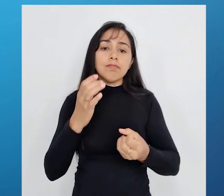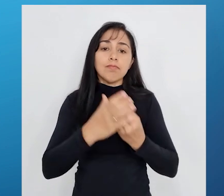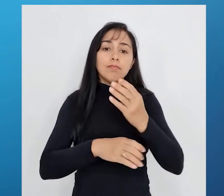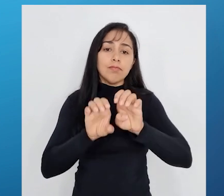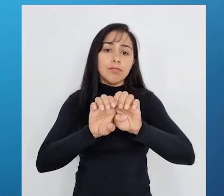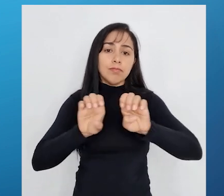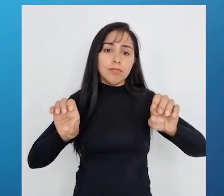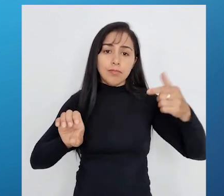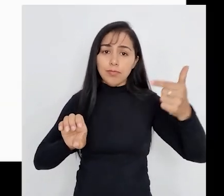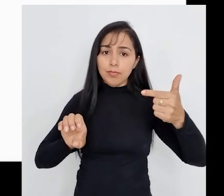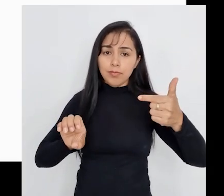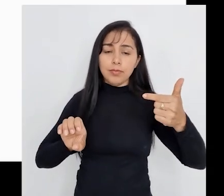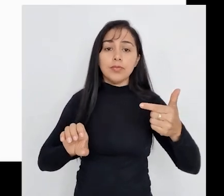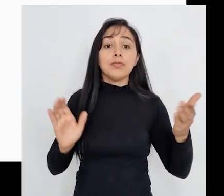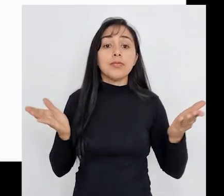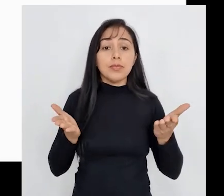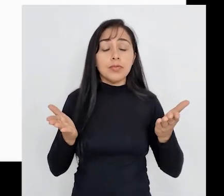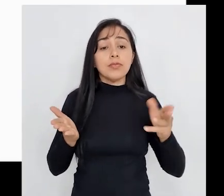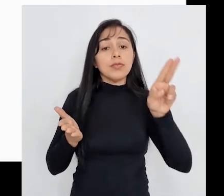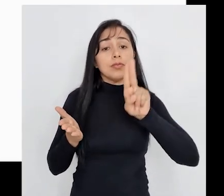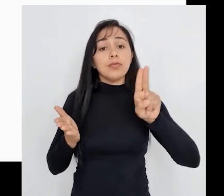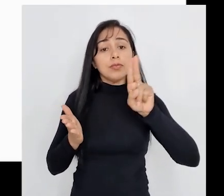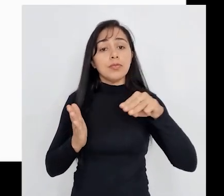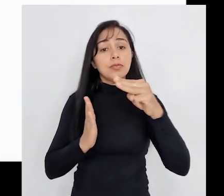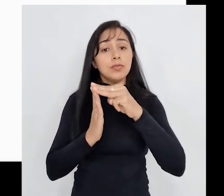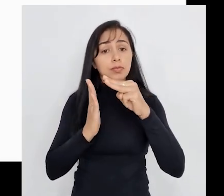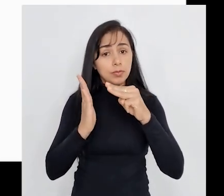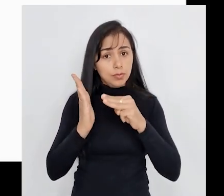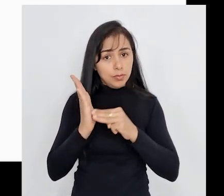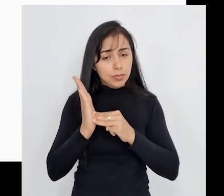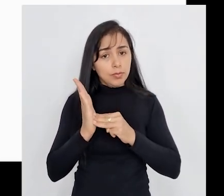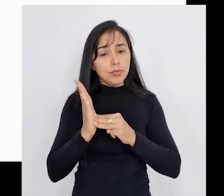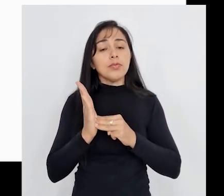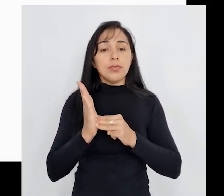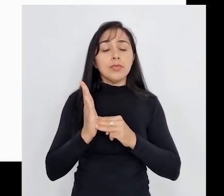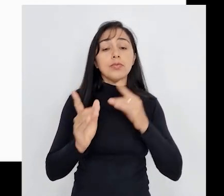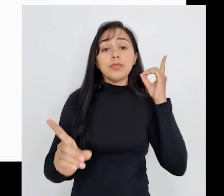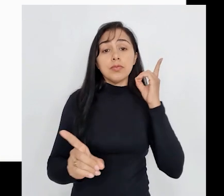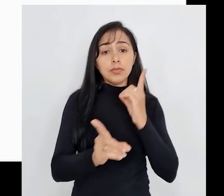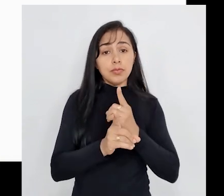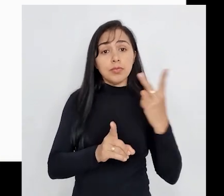desenvolver. Então, vamos aplicar aqui, né? Vamos encontrar o valor de x que